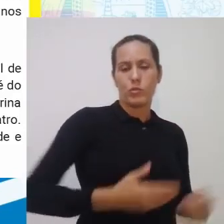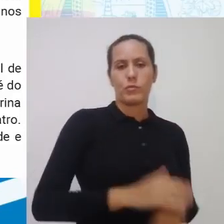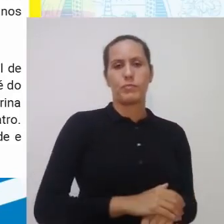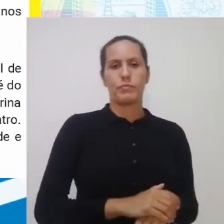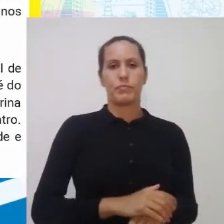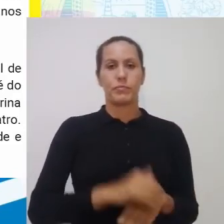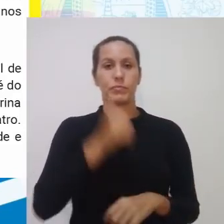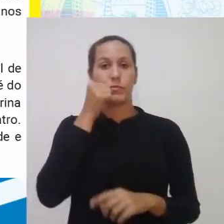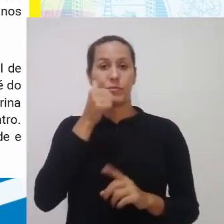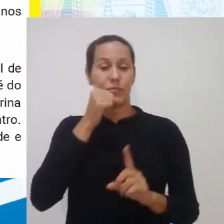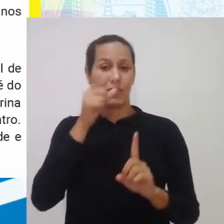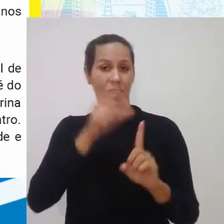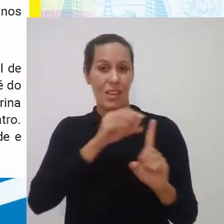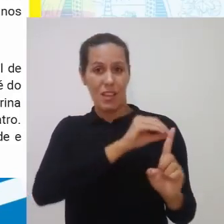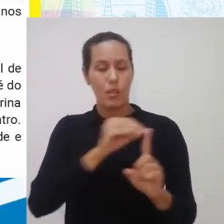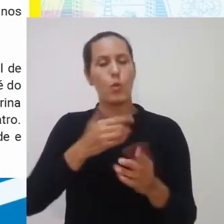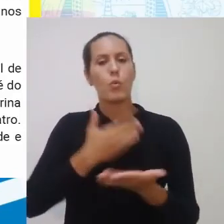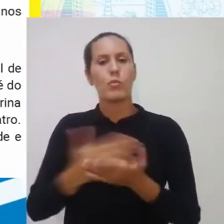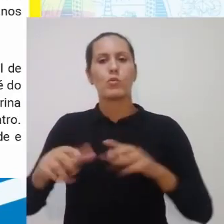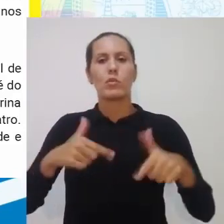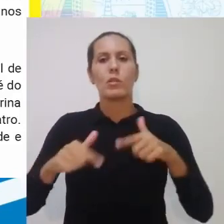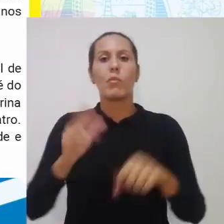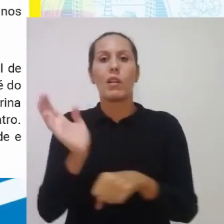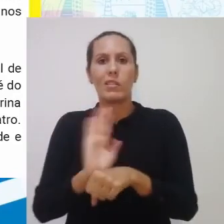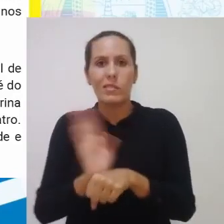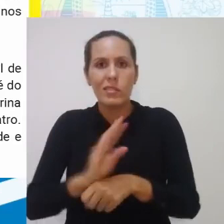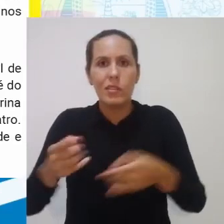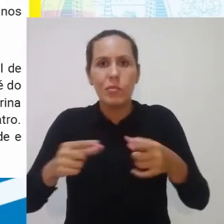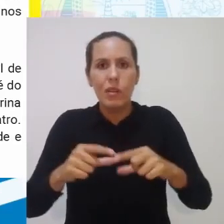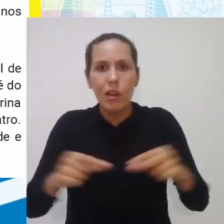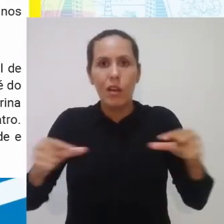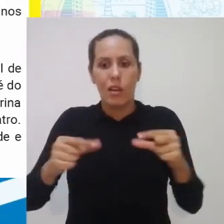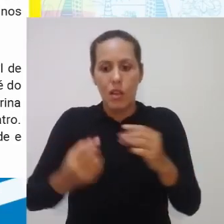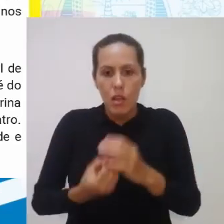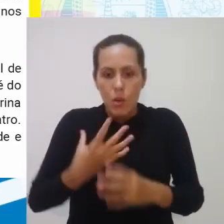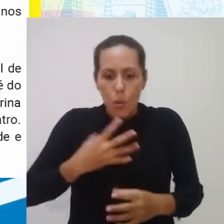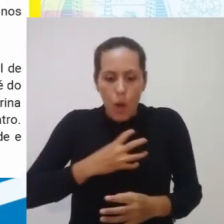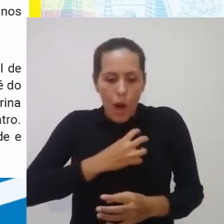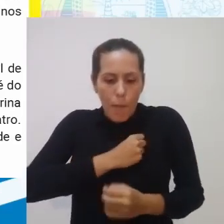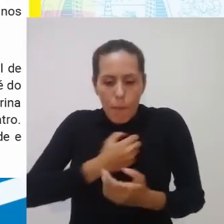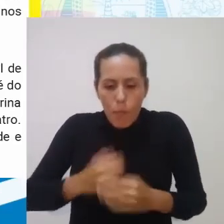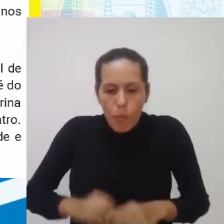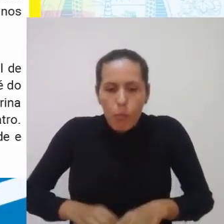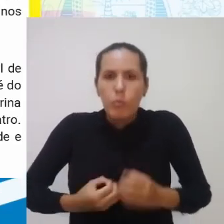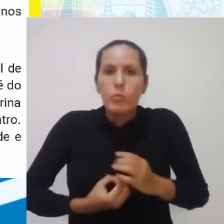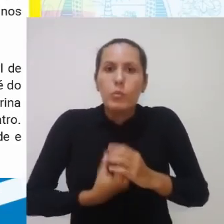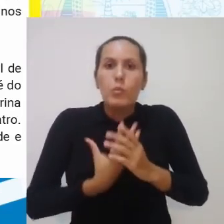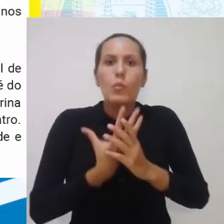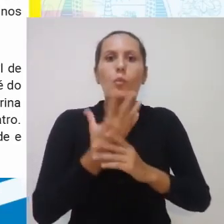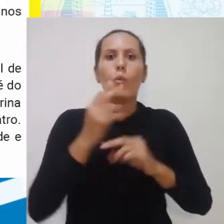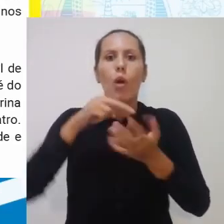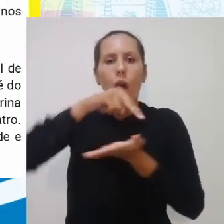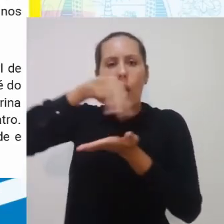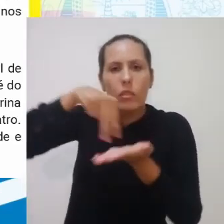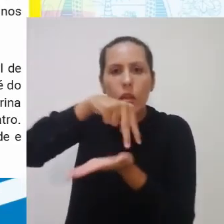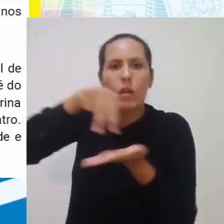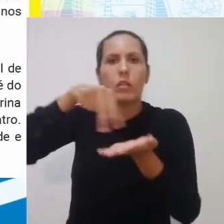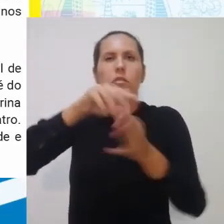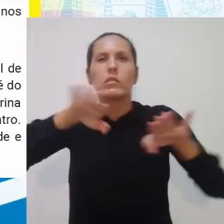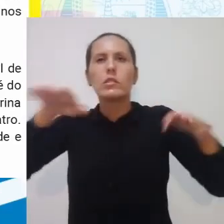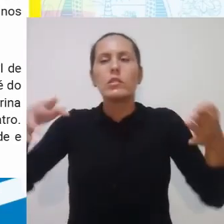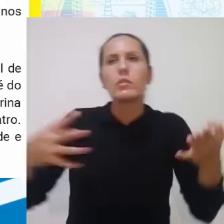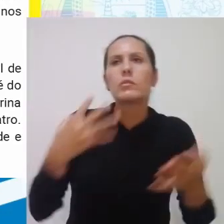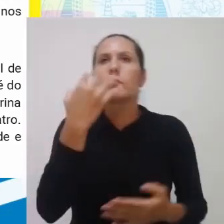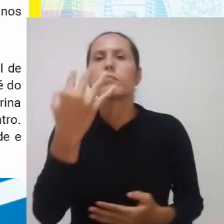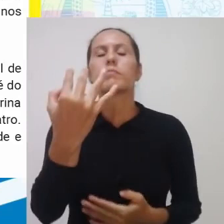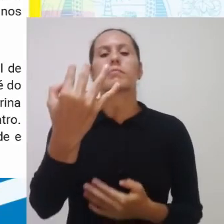Batista trabalhou também na bilheteria de um cinema, onde viu nascer o seu amor pela dança e pela vida nos palcos. Decidida a se